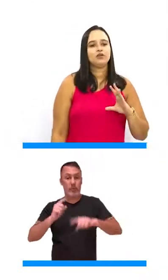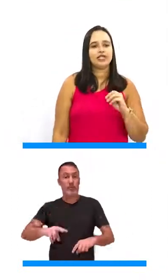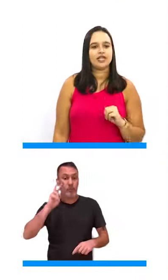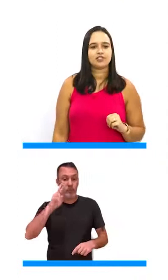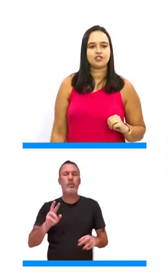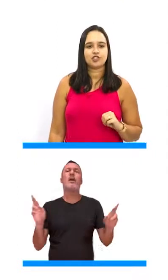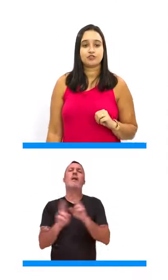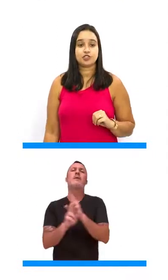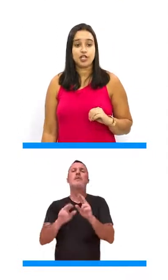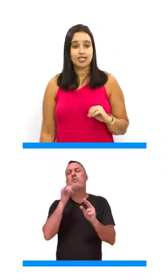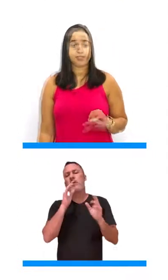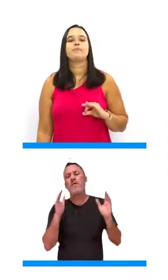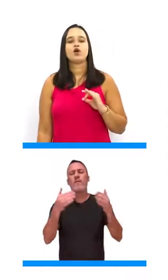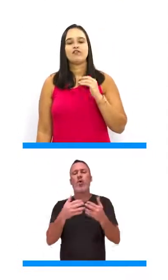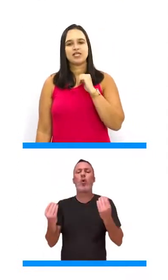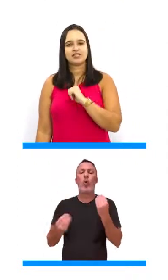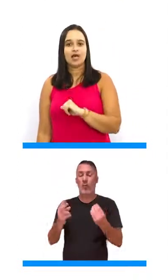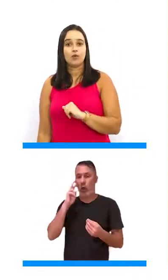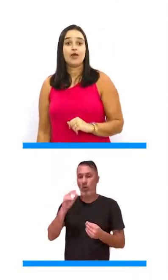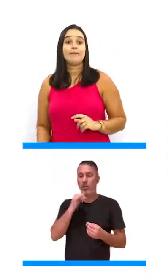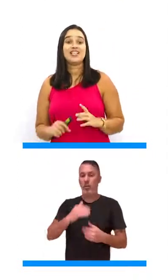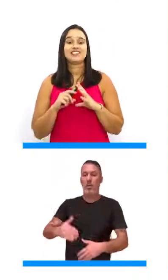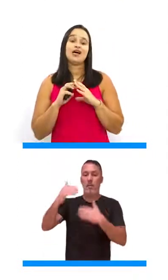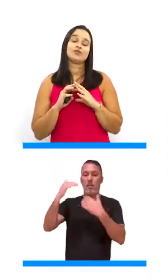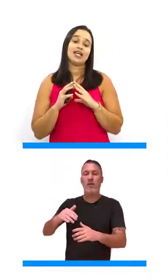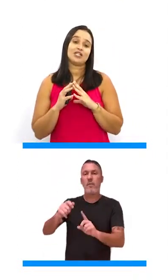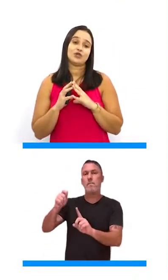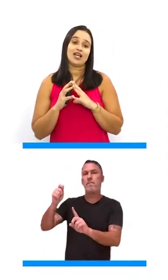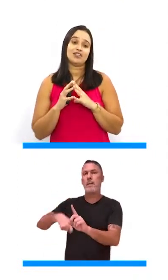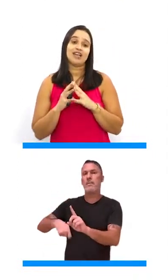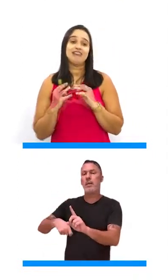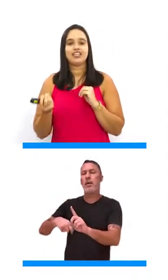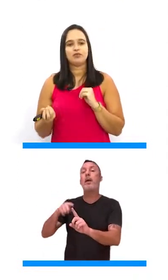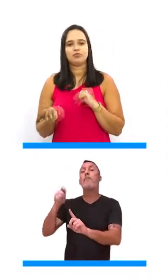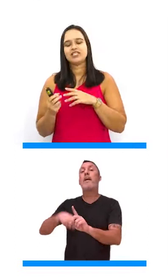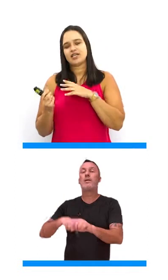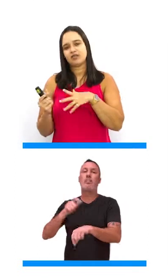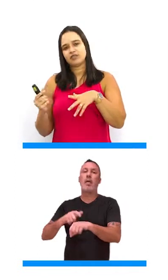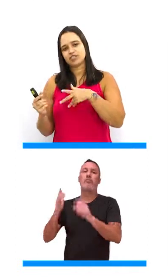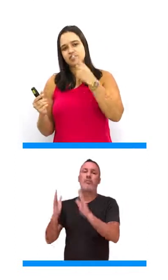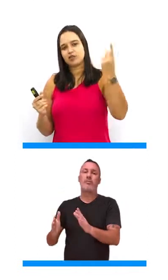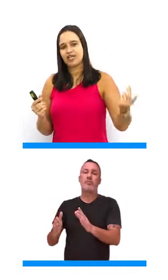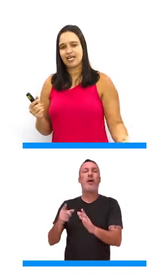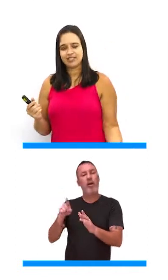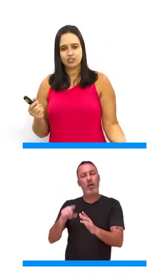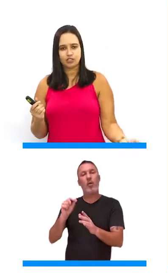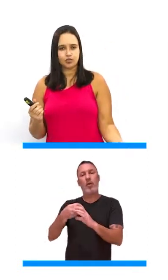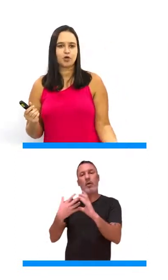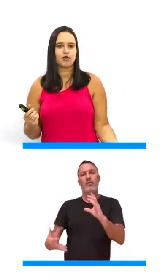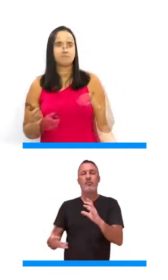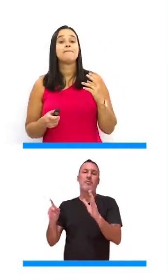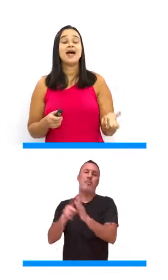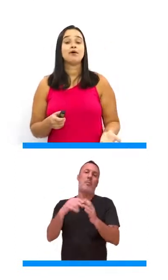falo em relação a adjetivos de relação, prova mensal. Mensal está relacionada a tempo. Mensal não deixa de ser uma característica